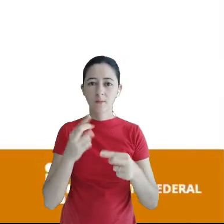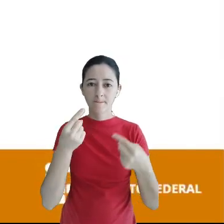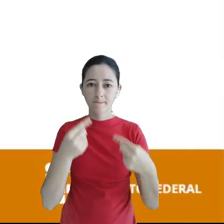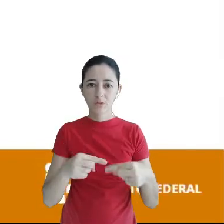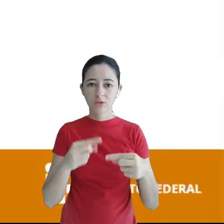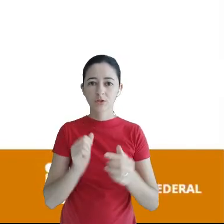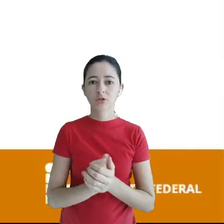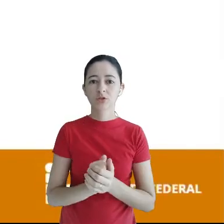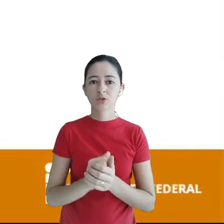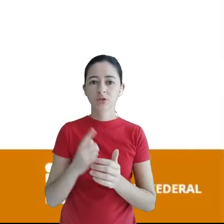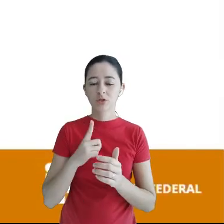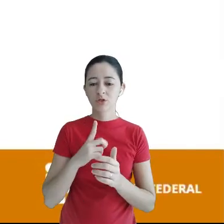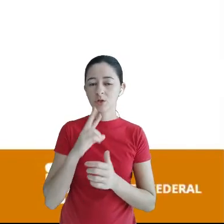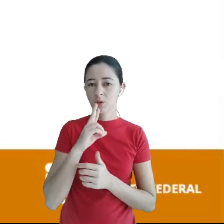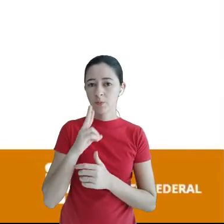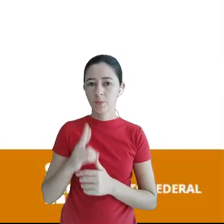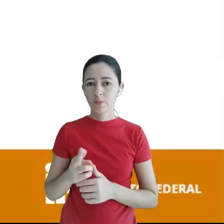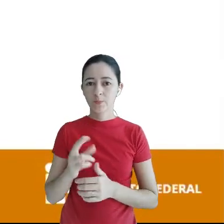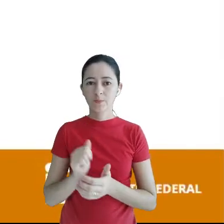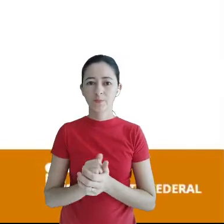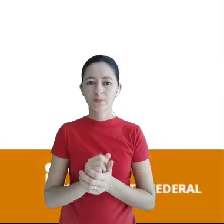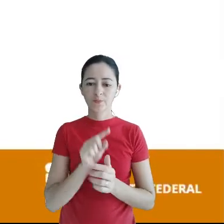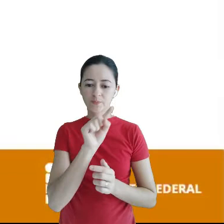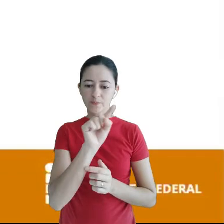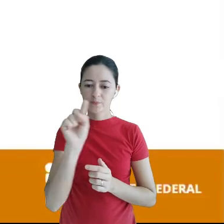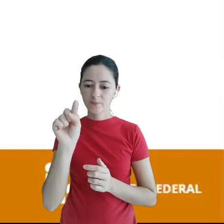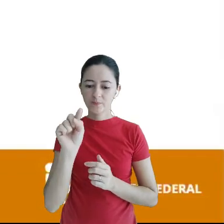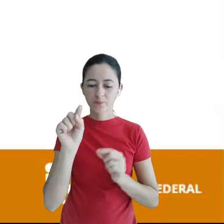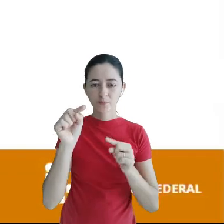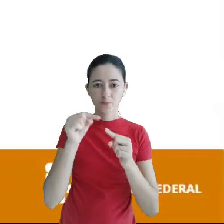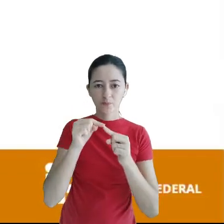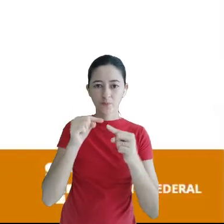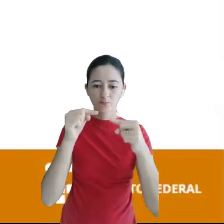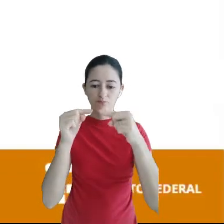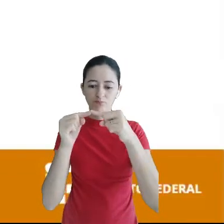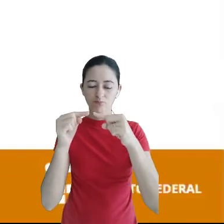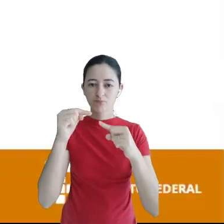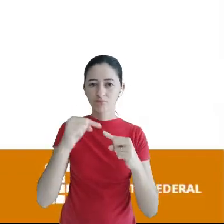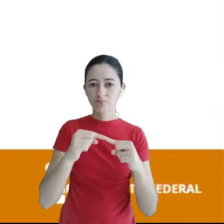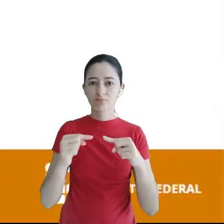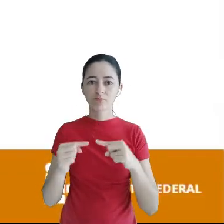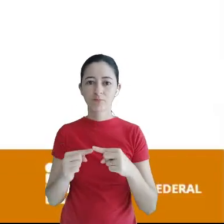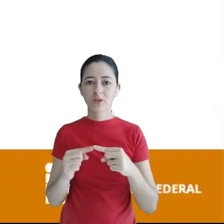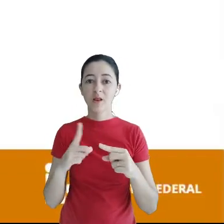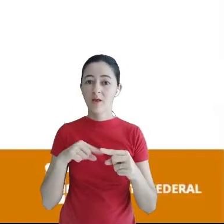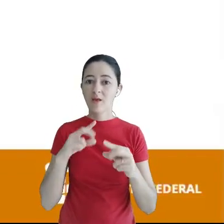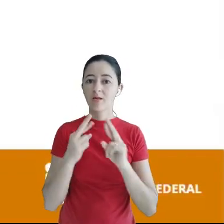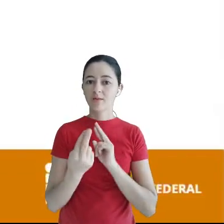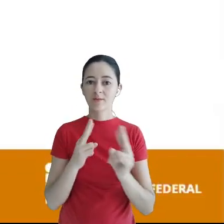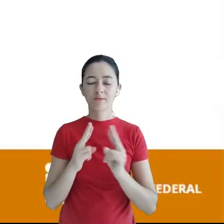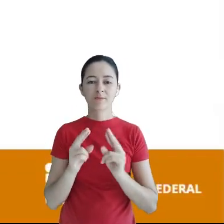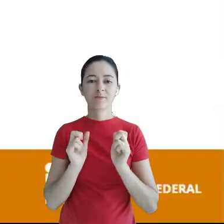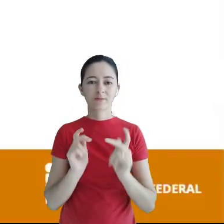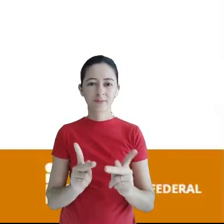entre partida e resultado. Topíssimo! Muito bem, galera.